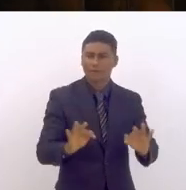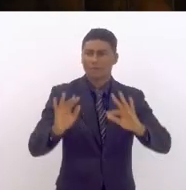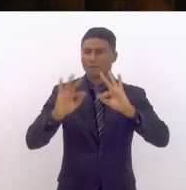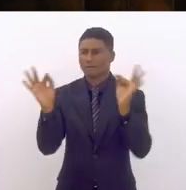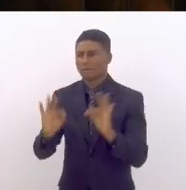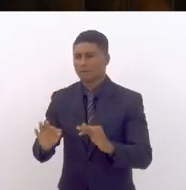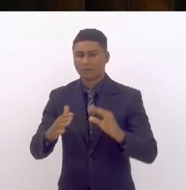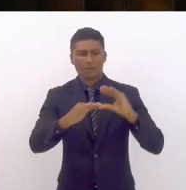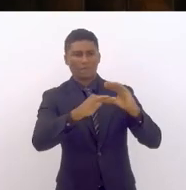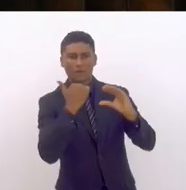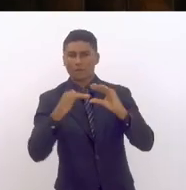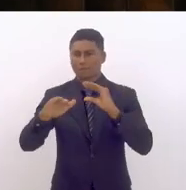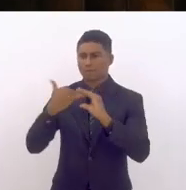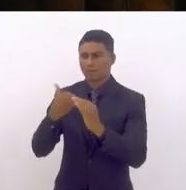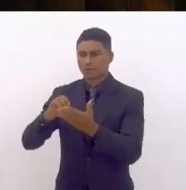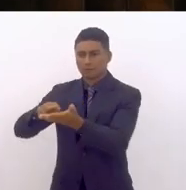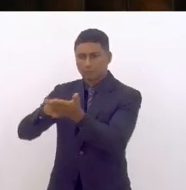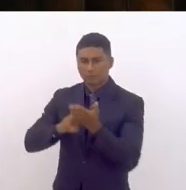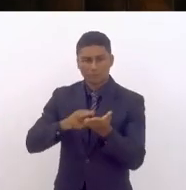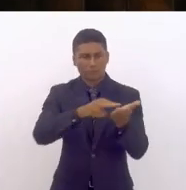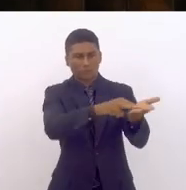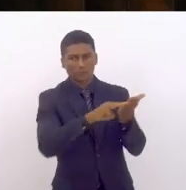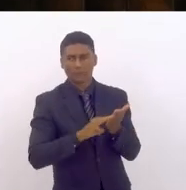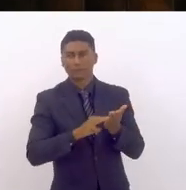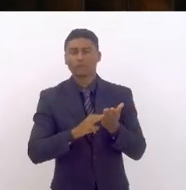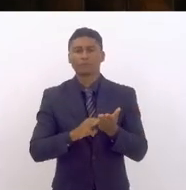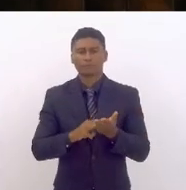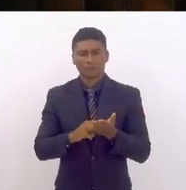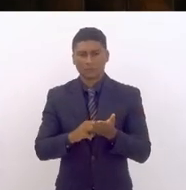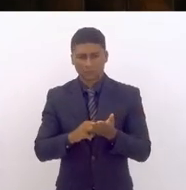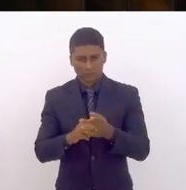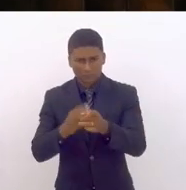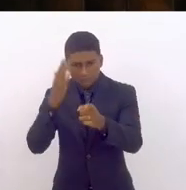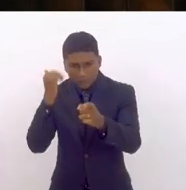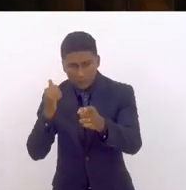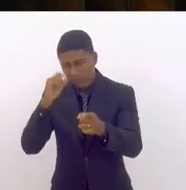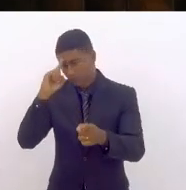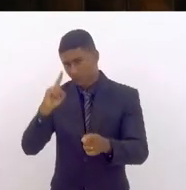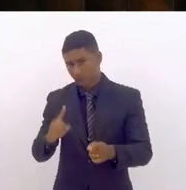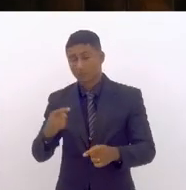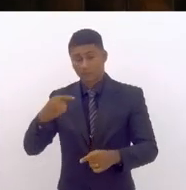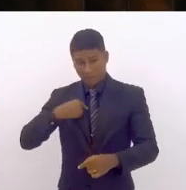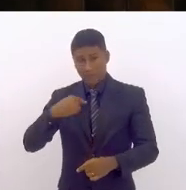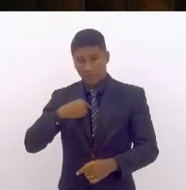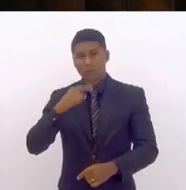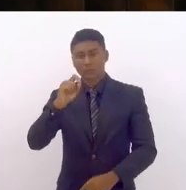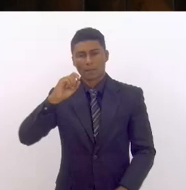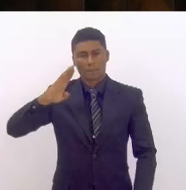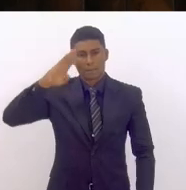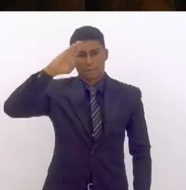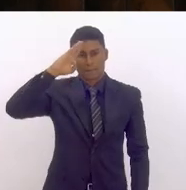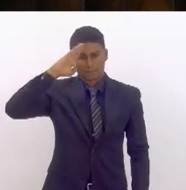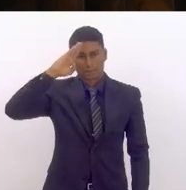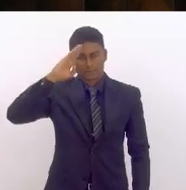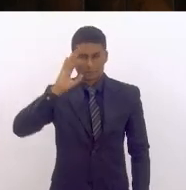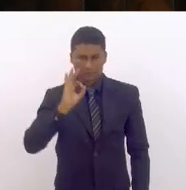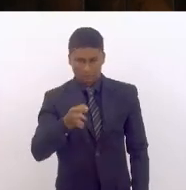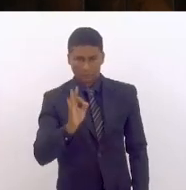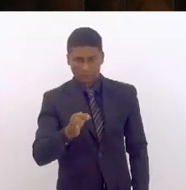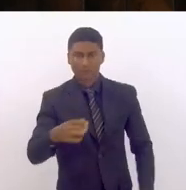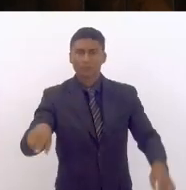recebi. Porque eu não sei se todo mundo sabe, além de eu ser militar, né, do Exército, eu